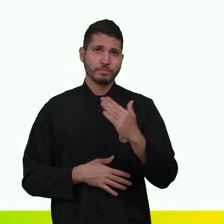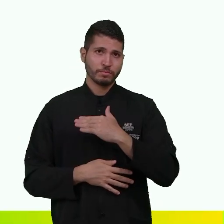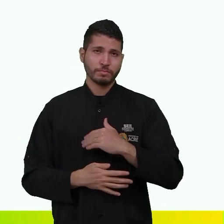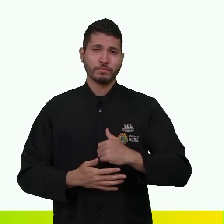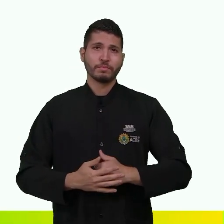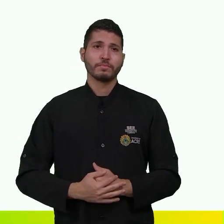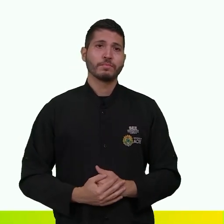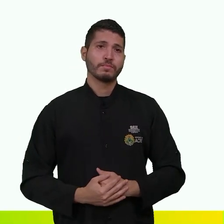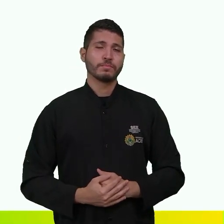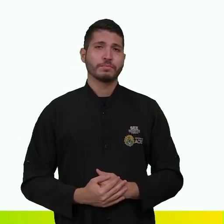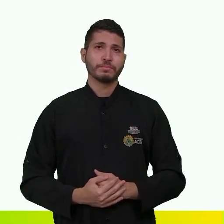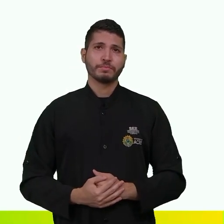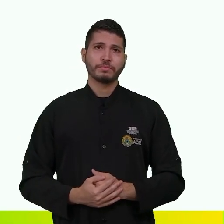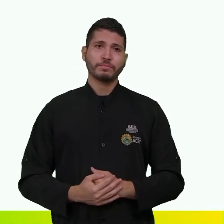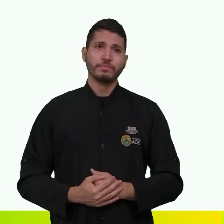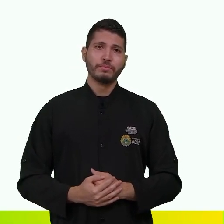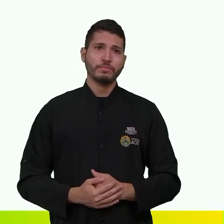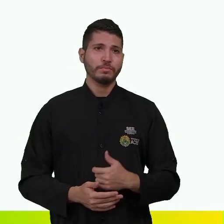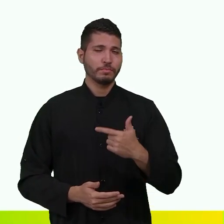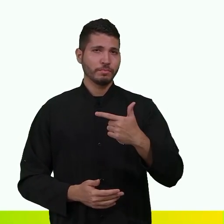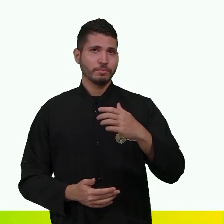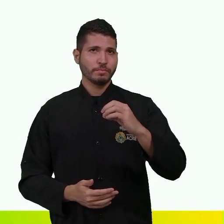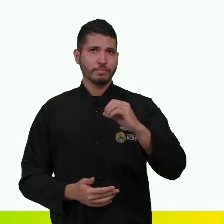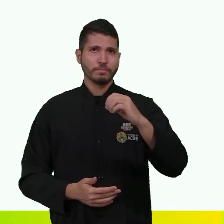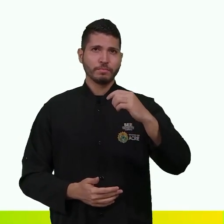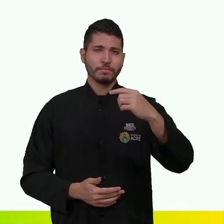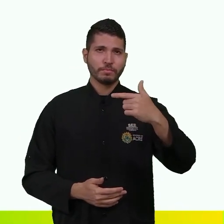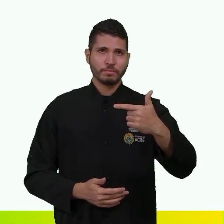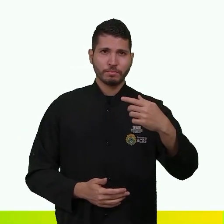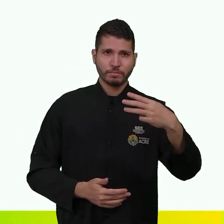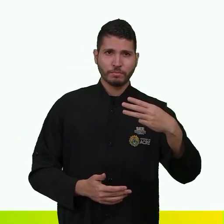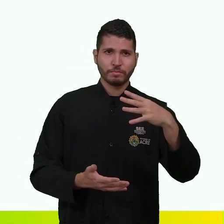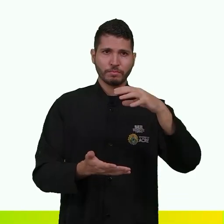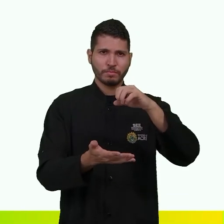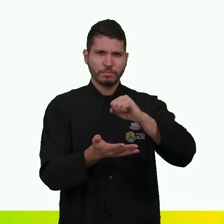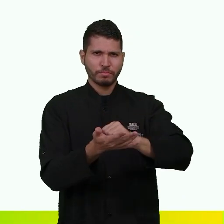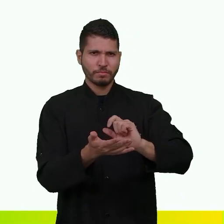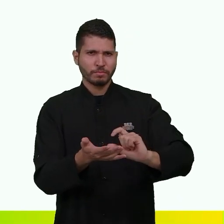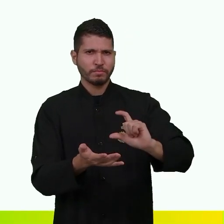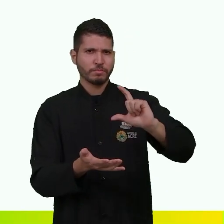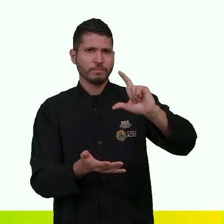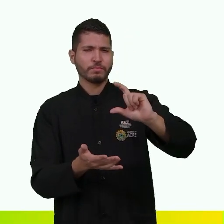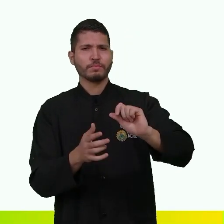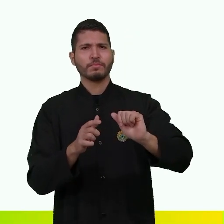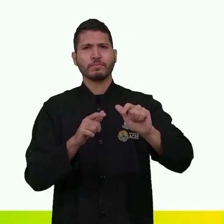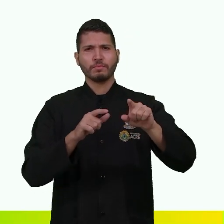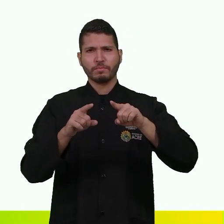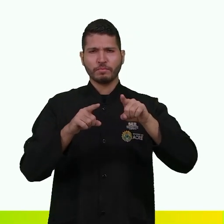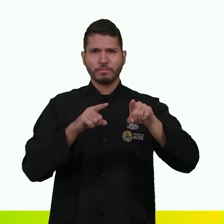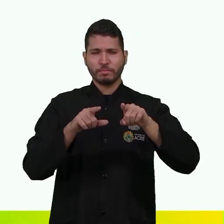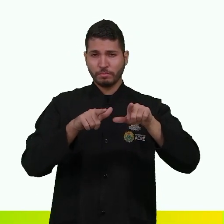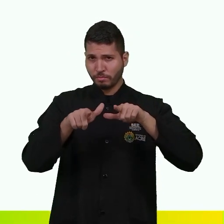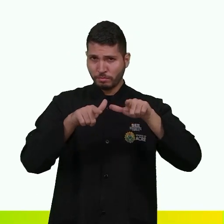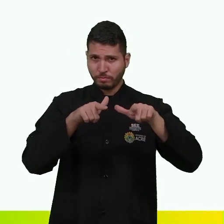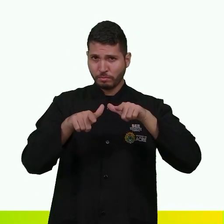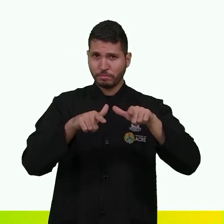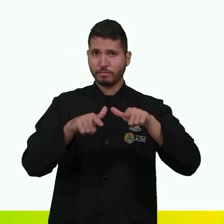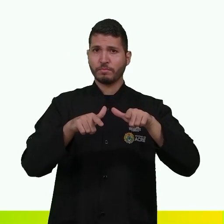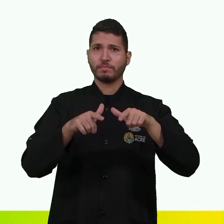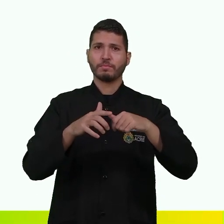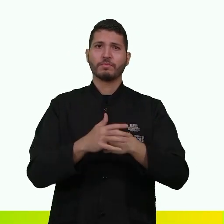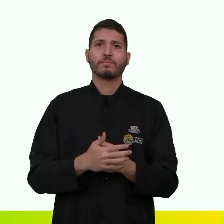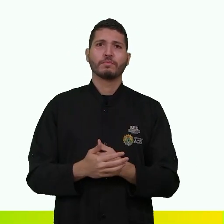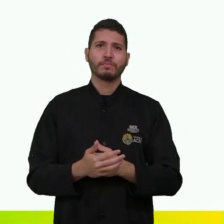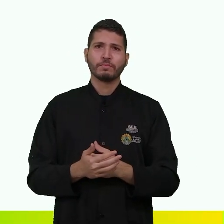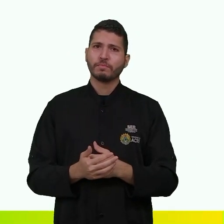vamos exercitar agora. Em 2023, o Brasil registrou um aumento no número de trabalhadores resgatados em condições